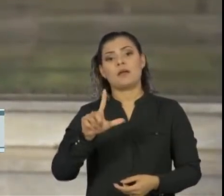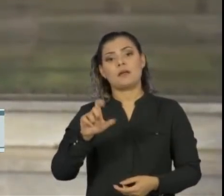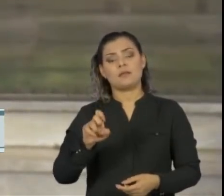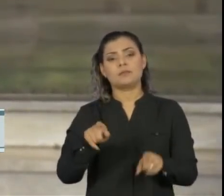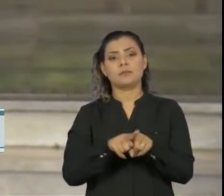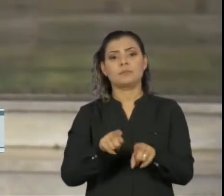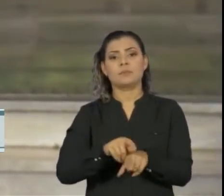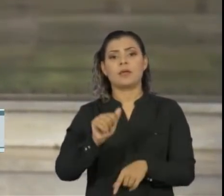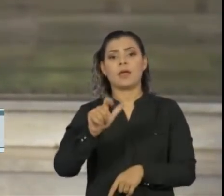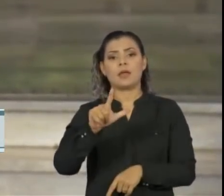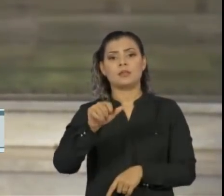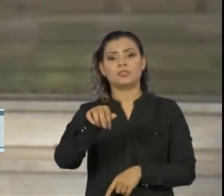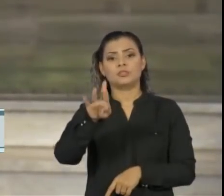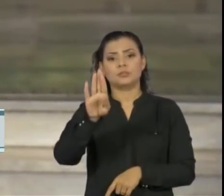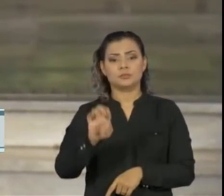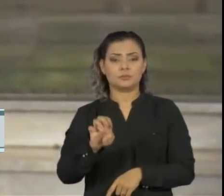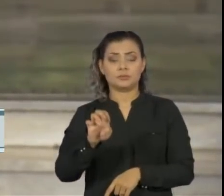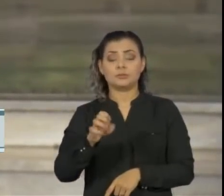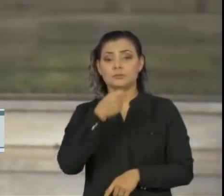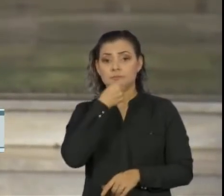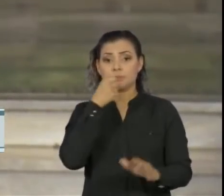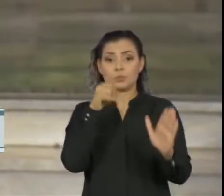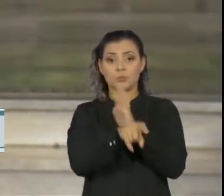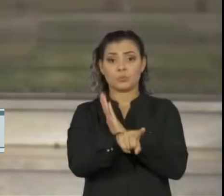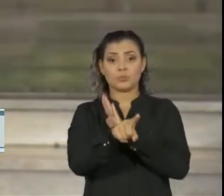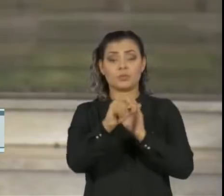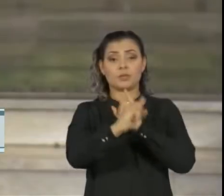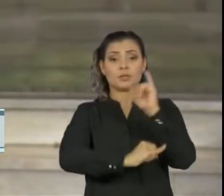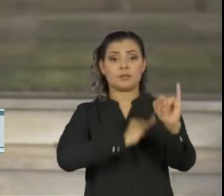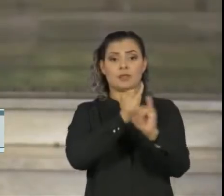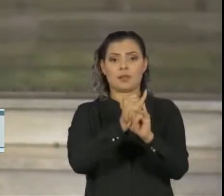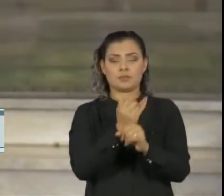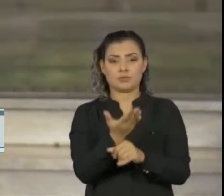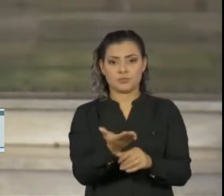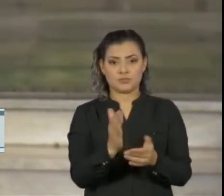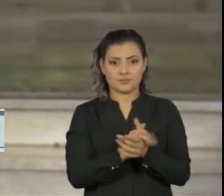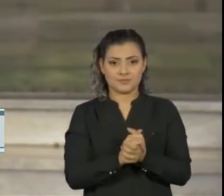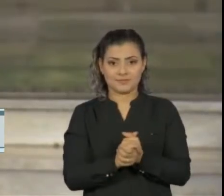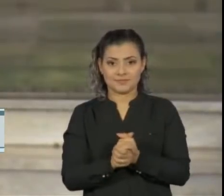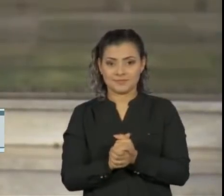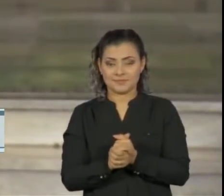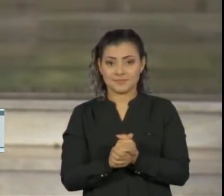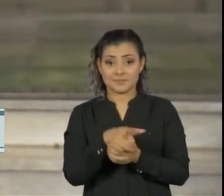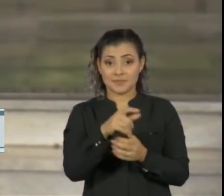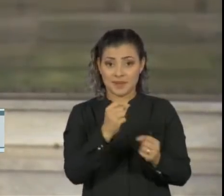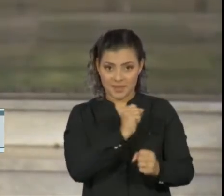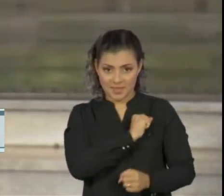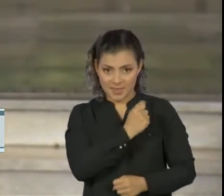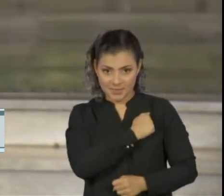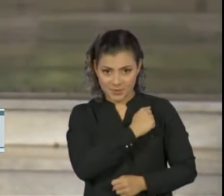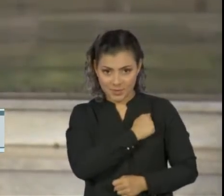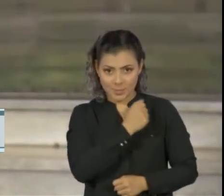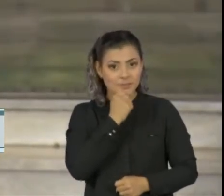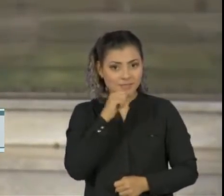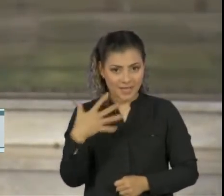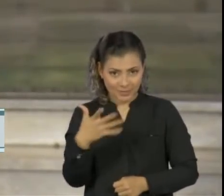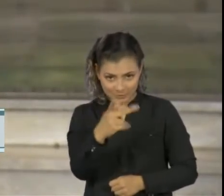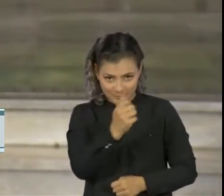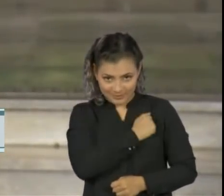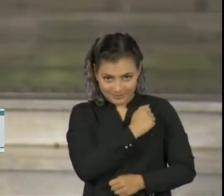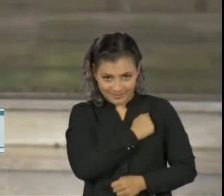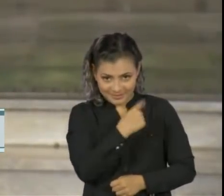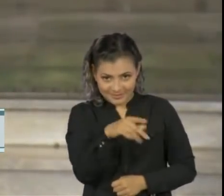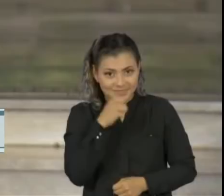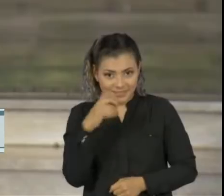Alves, com uma pergunta virtual. Xandu está se tornando torcedor do Santos Futebol Clube,